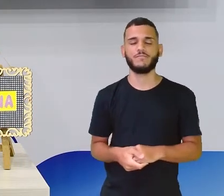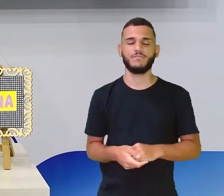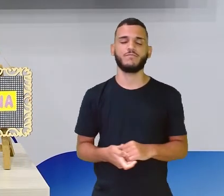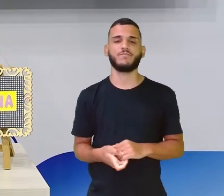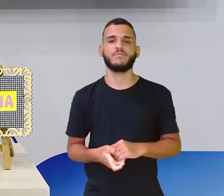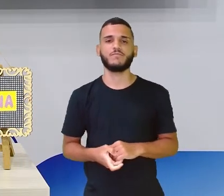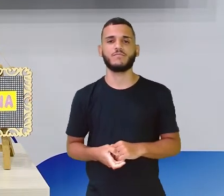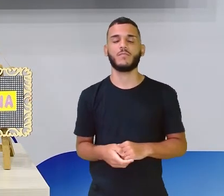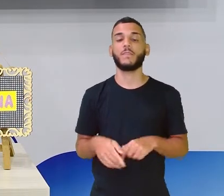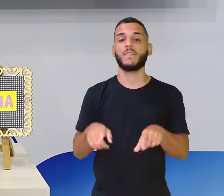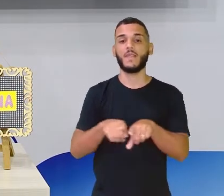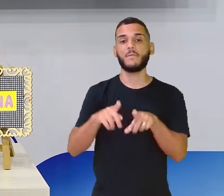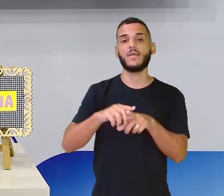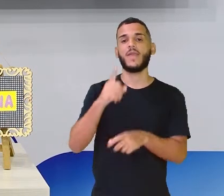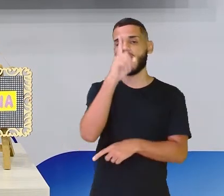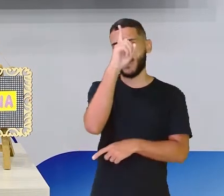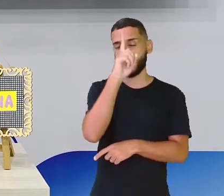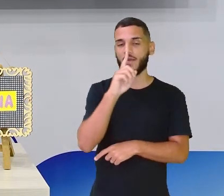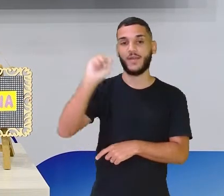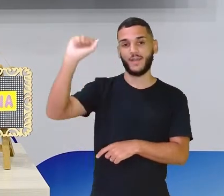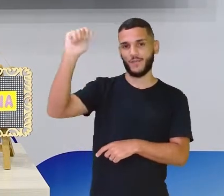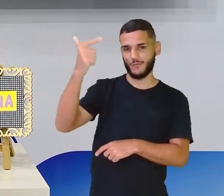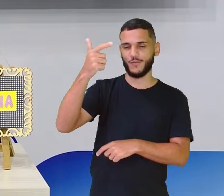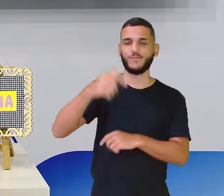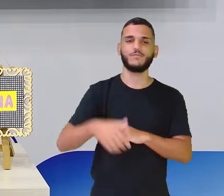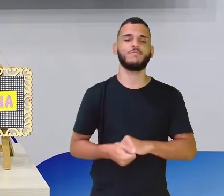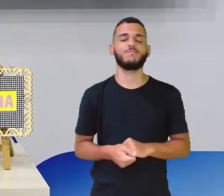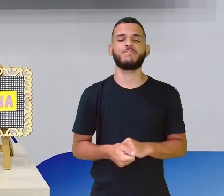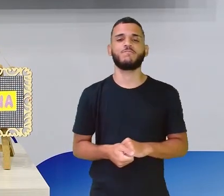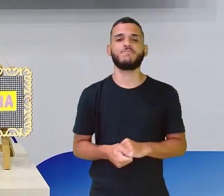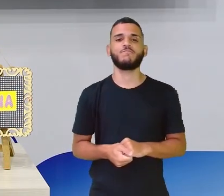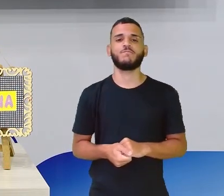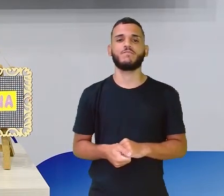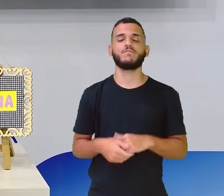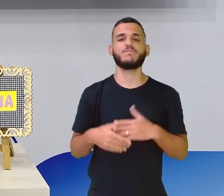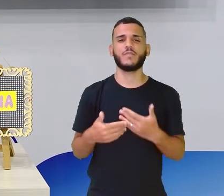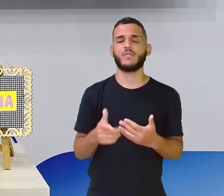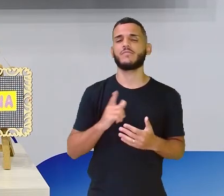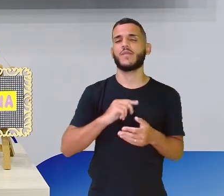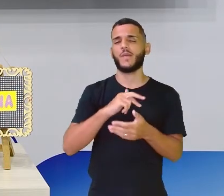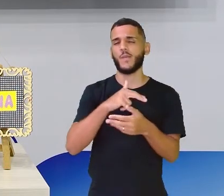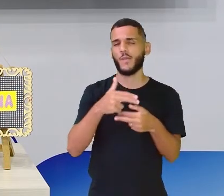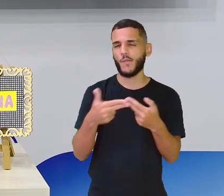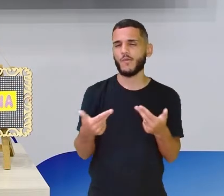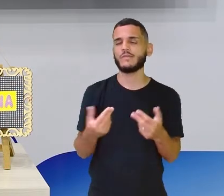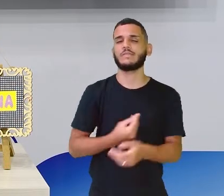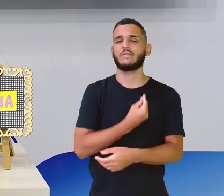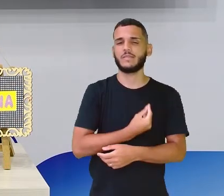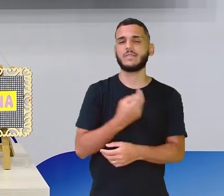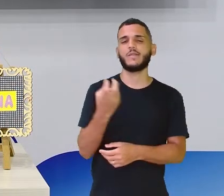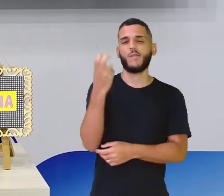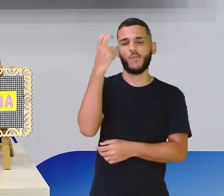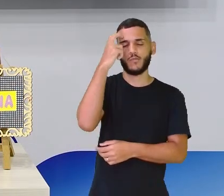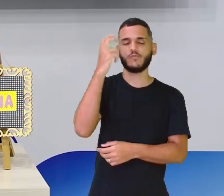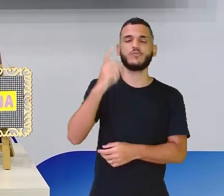predominantes. E tem o amarelo que fica lá no sol, tá? Algumas coisas que são presentes na cultura estão aqui